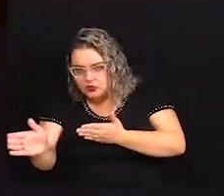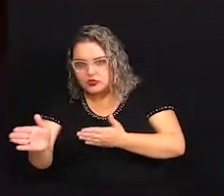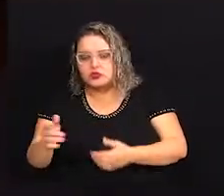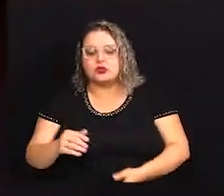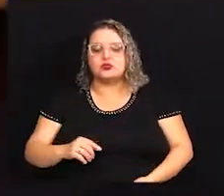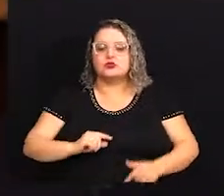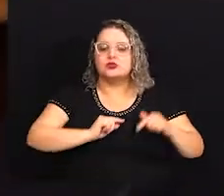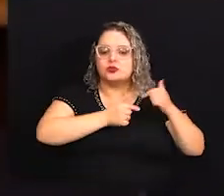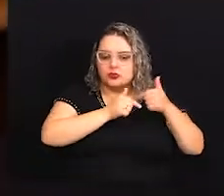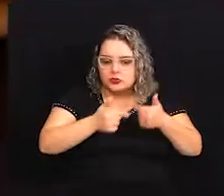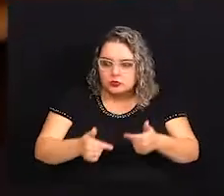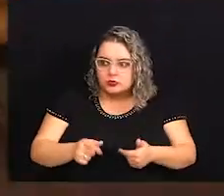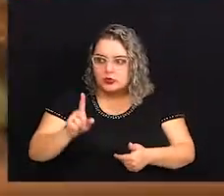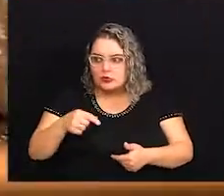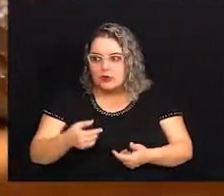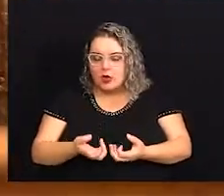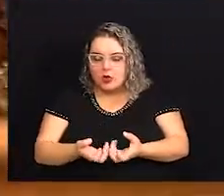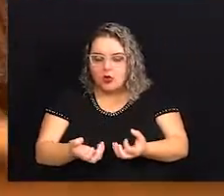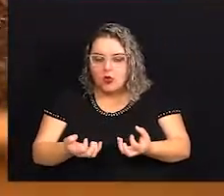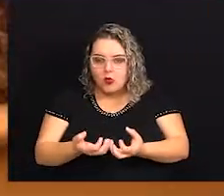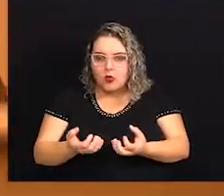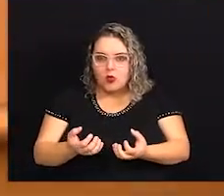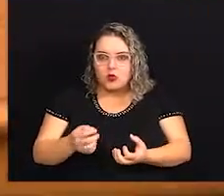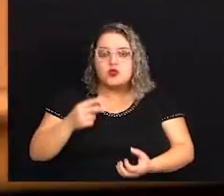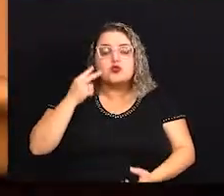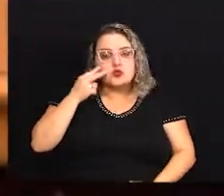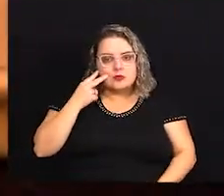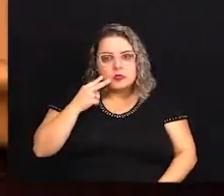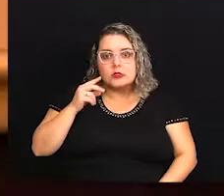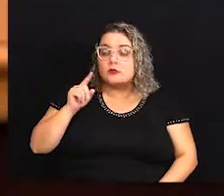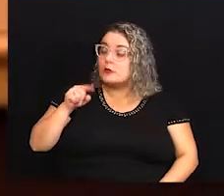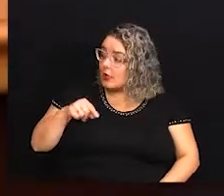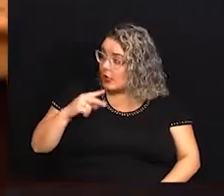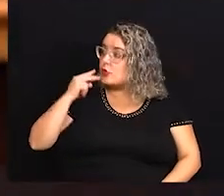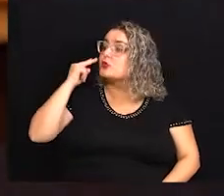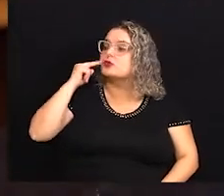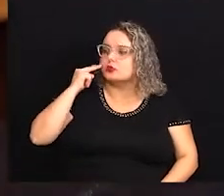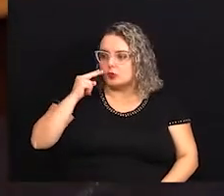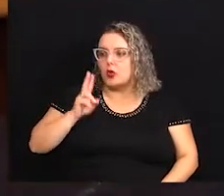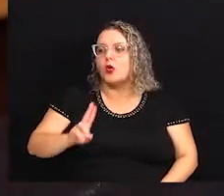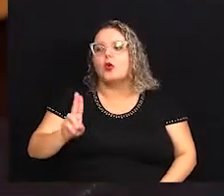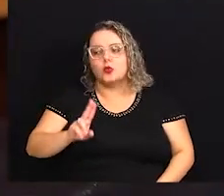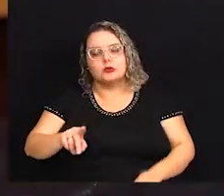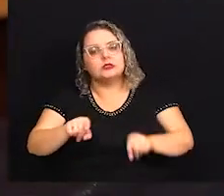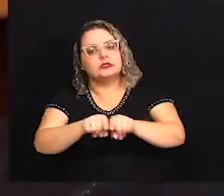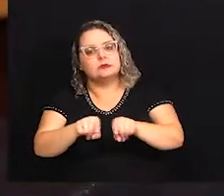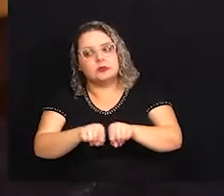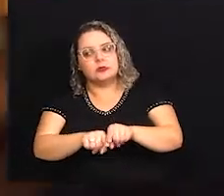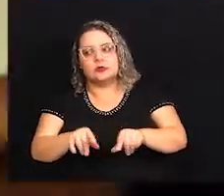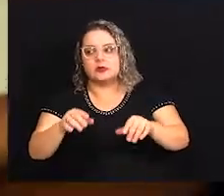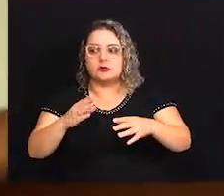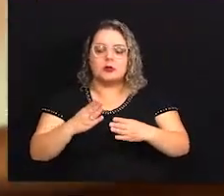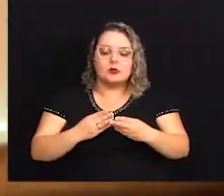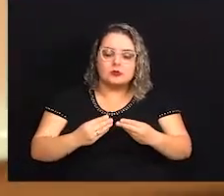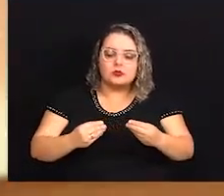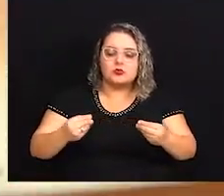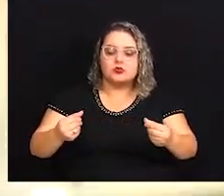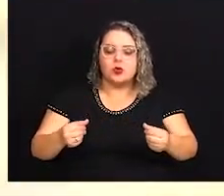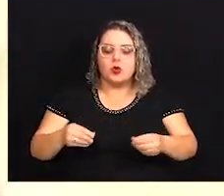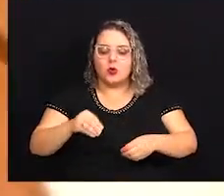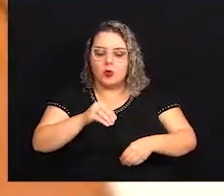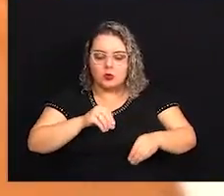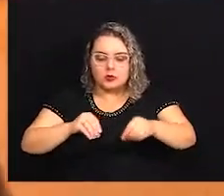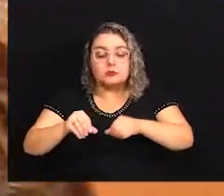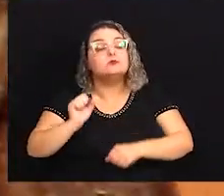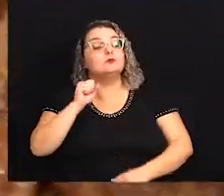do tradicional e ela vai ser cozida também no vinho. No vinho. Olha só. A gente usa o vinho também, porque ele suaviza também os temperos,